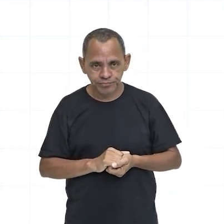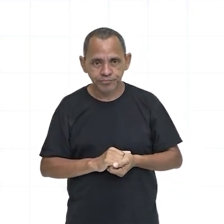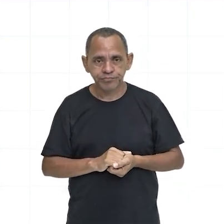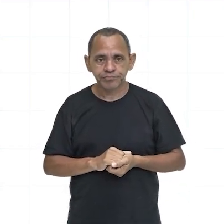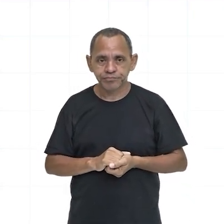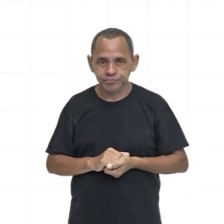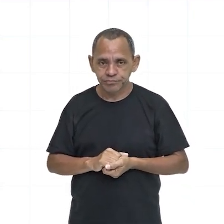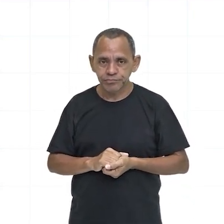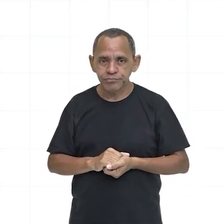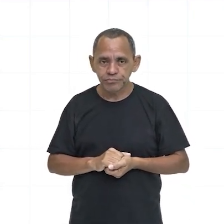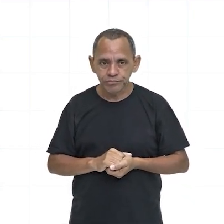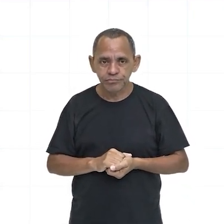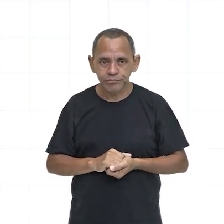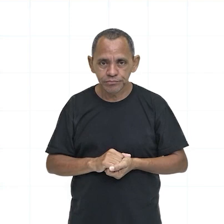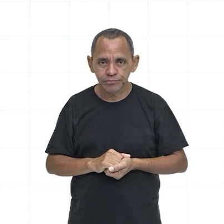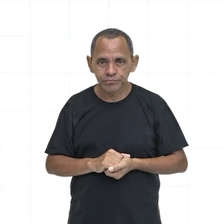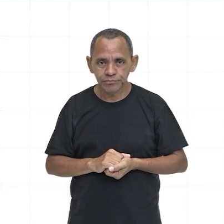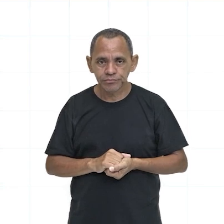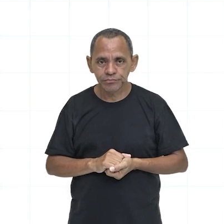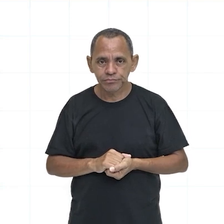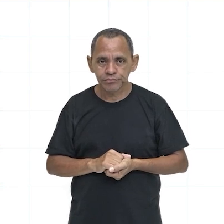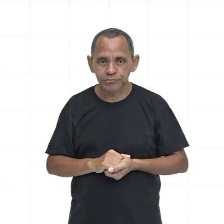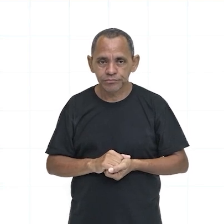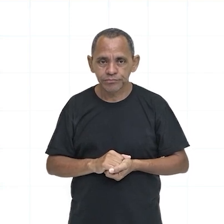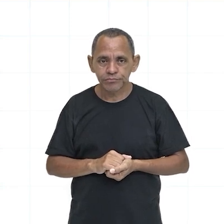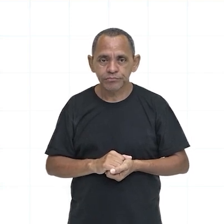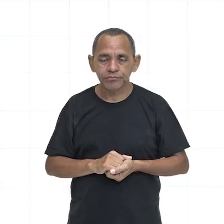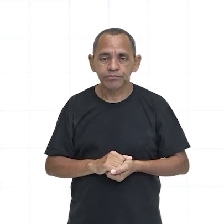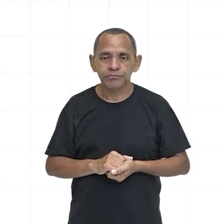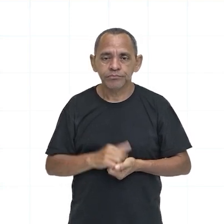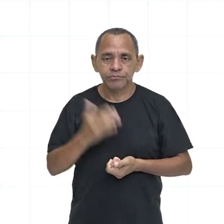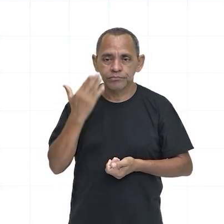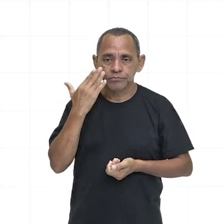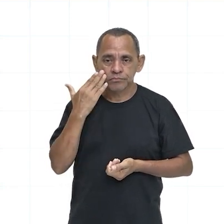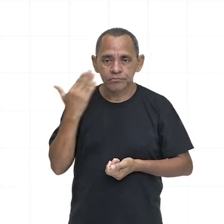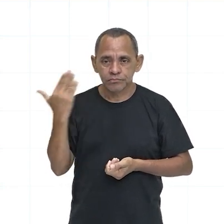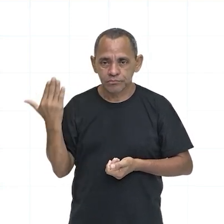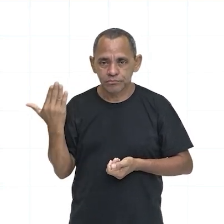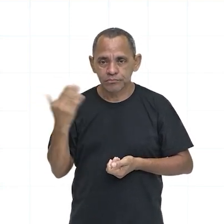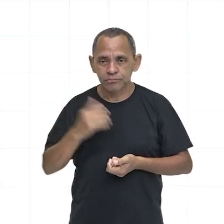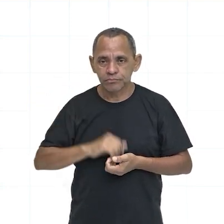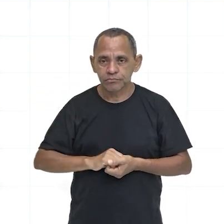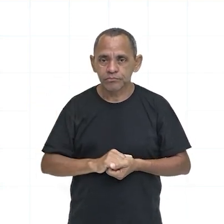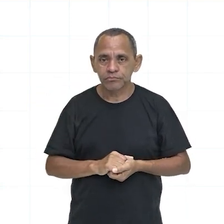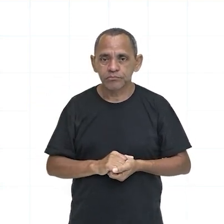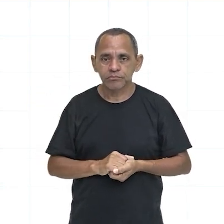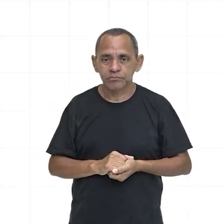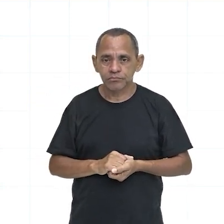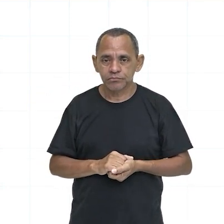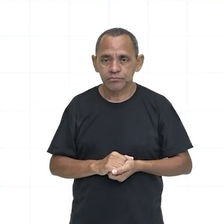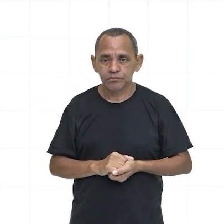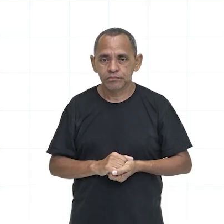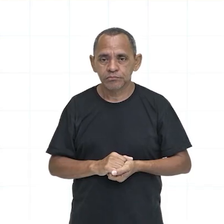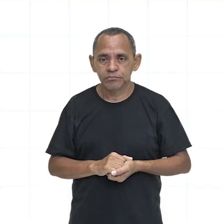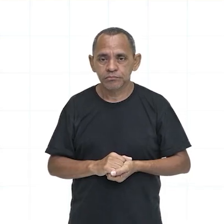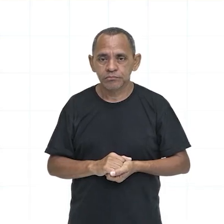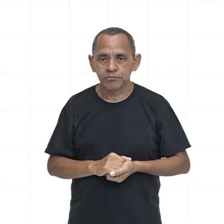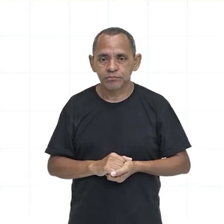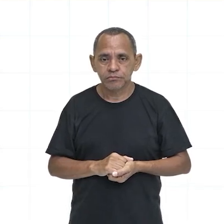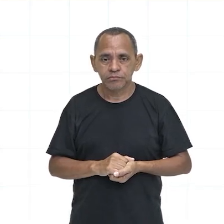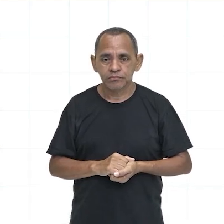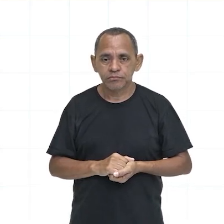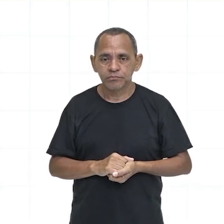equivalente, devem ser acrescidos de S. Essa é a regra geral. Olha o exemplo. The English language is